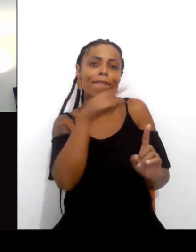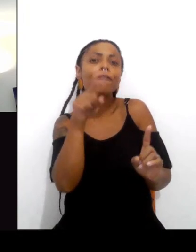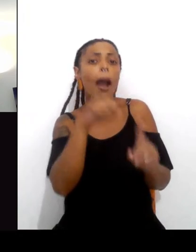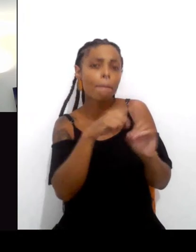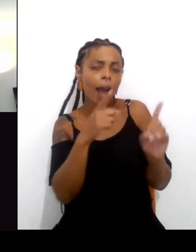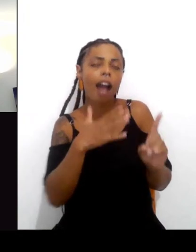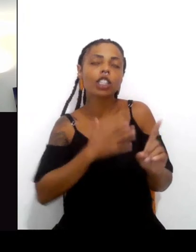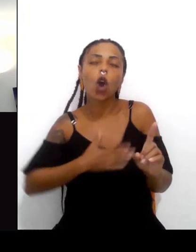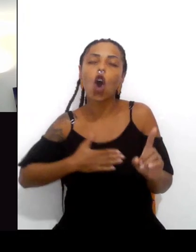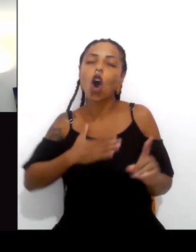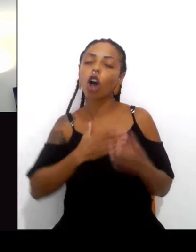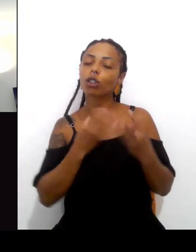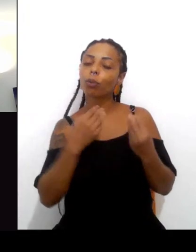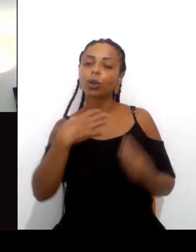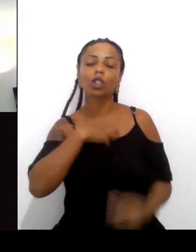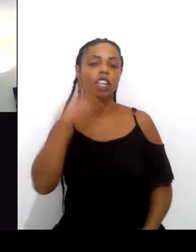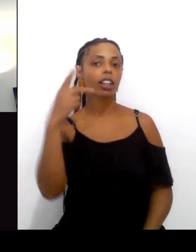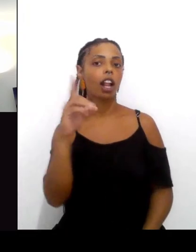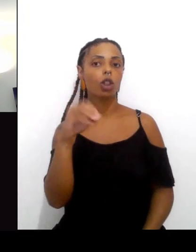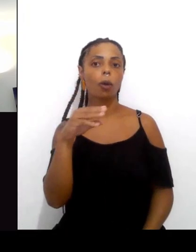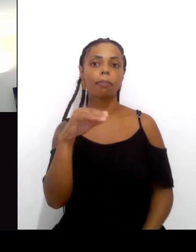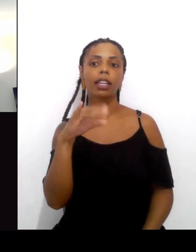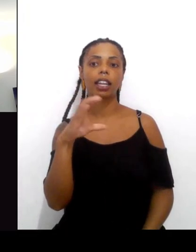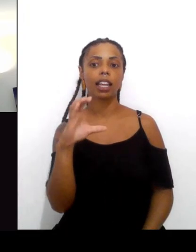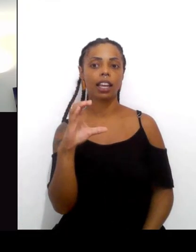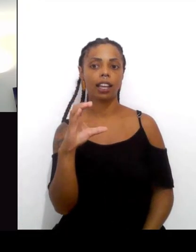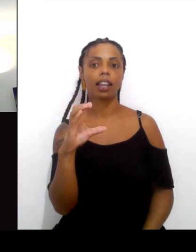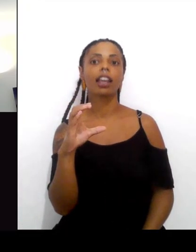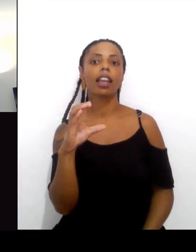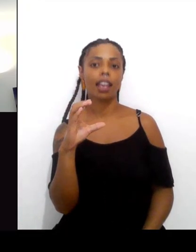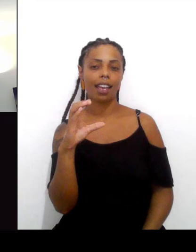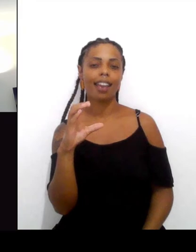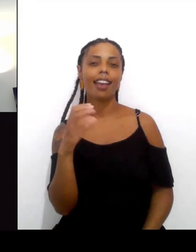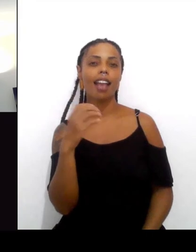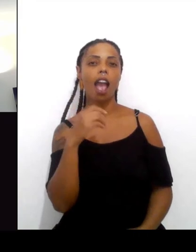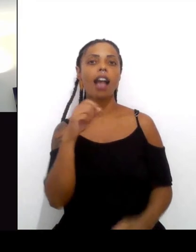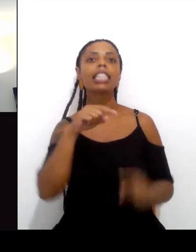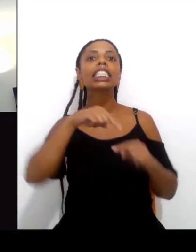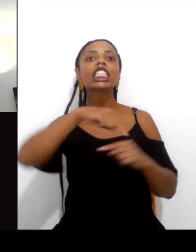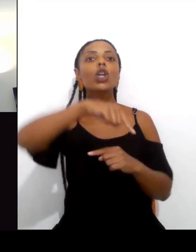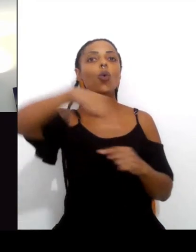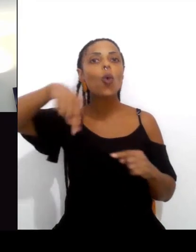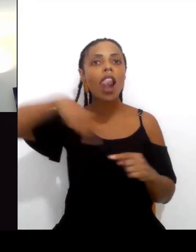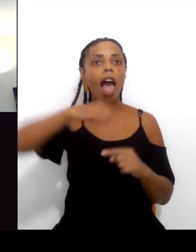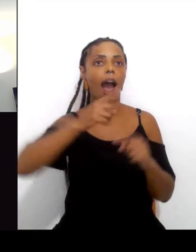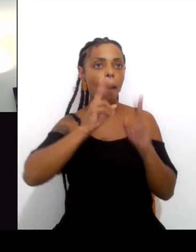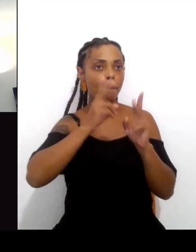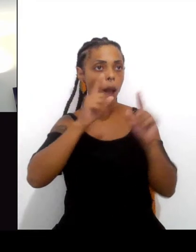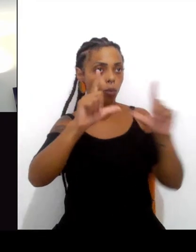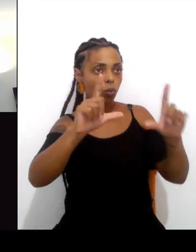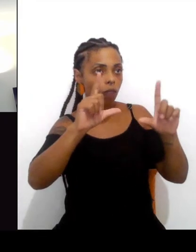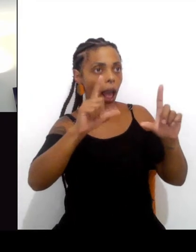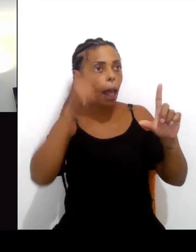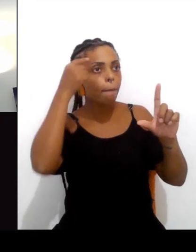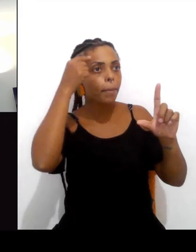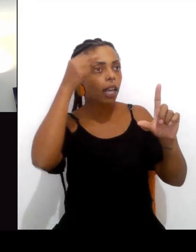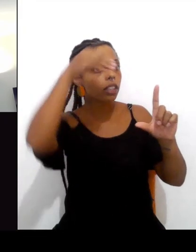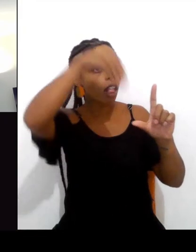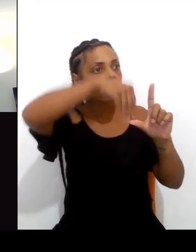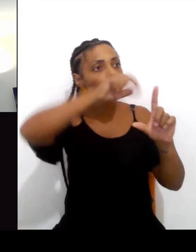como o Dominique eu gosto muito dessa circularidade do Dominique ele pensa nas camadas